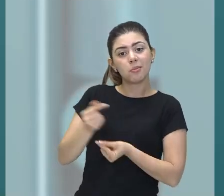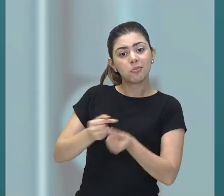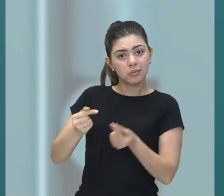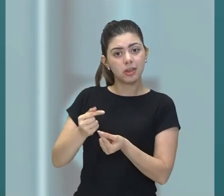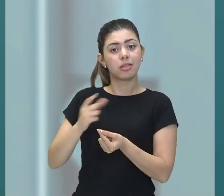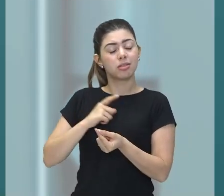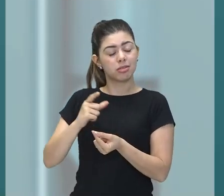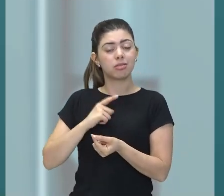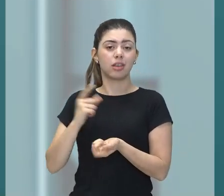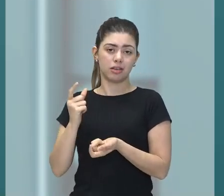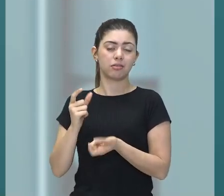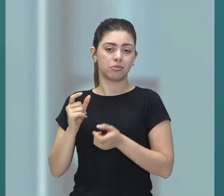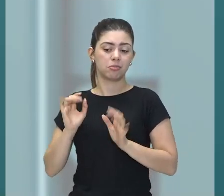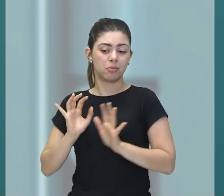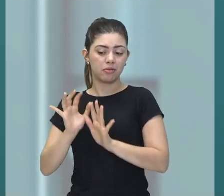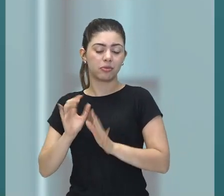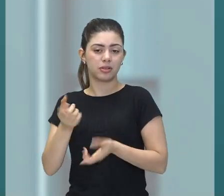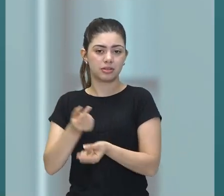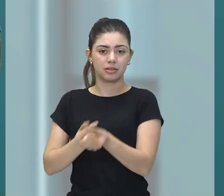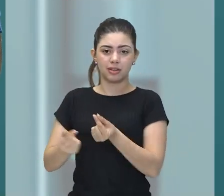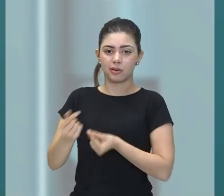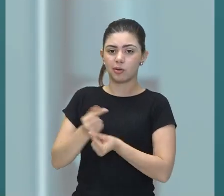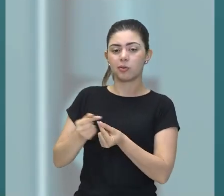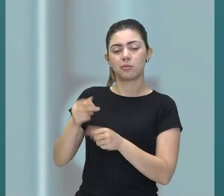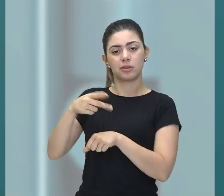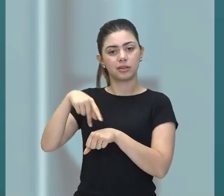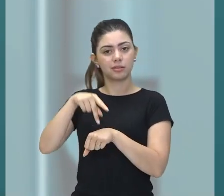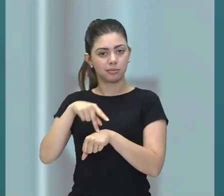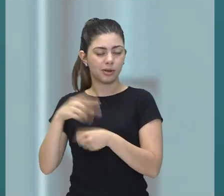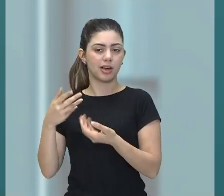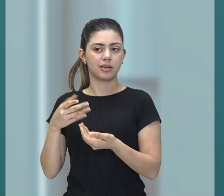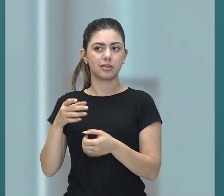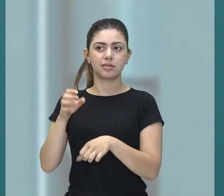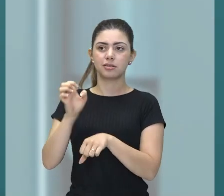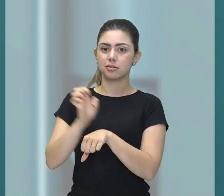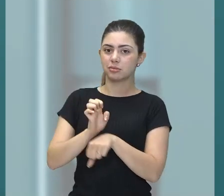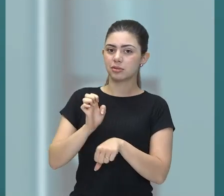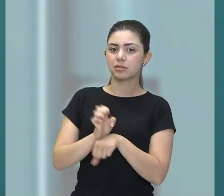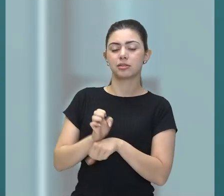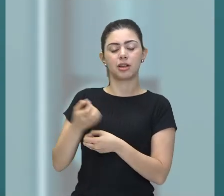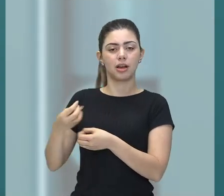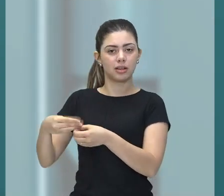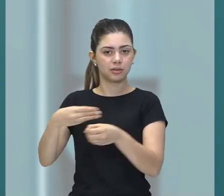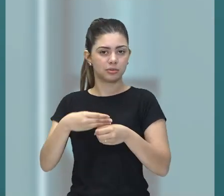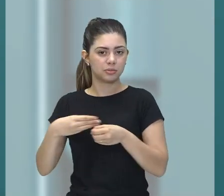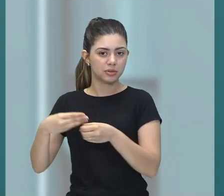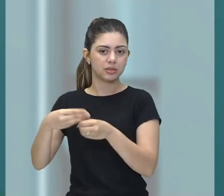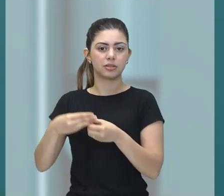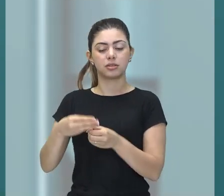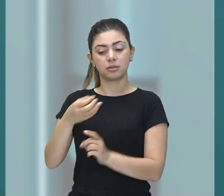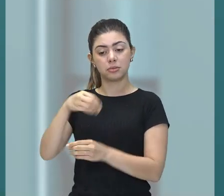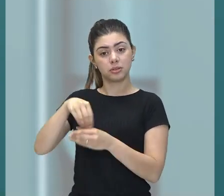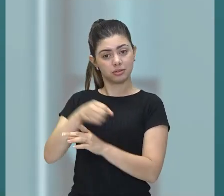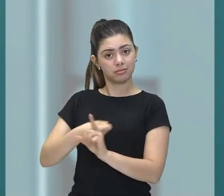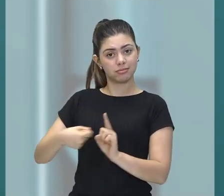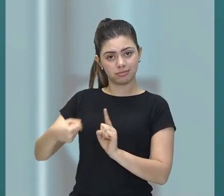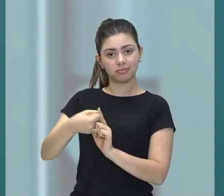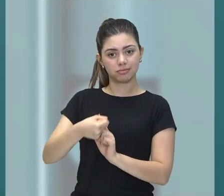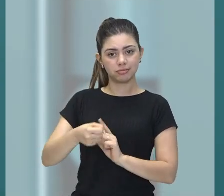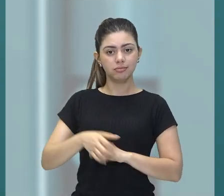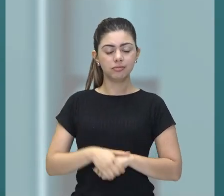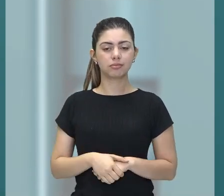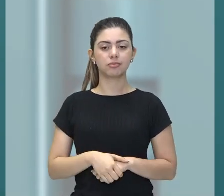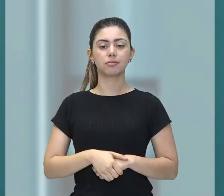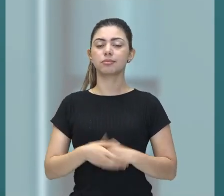uma influência muito grande na economia de um país, de um estado, de um município, de uma sociedade.